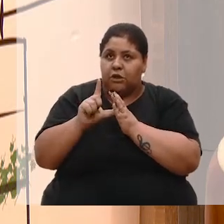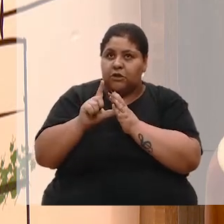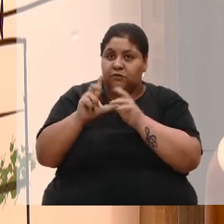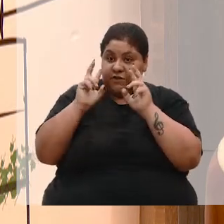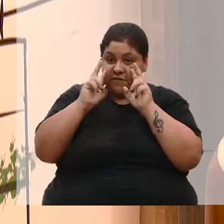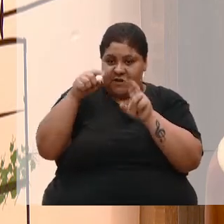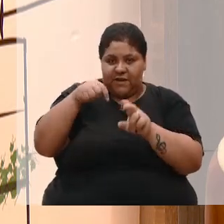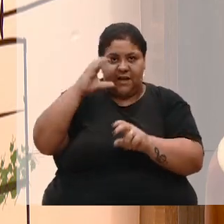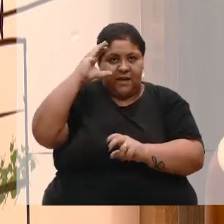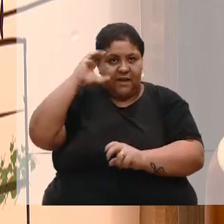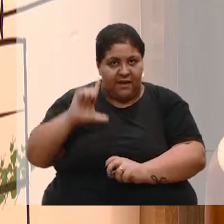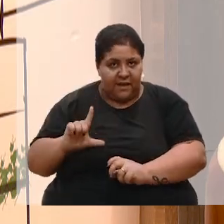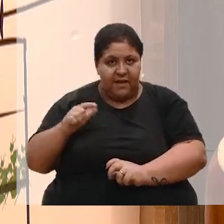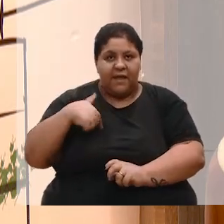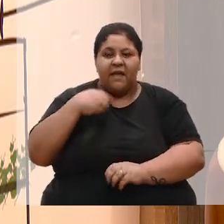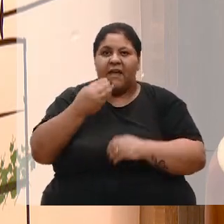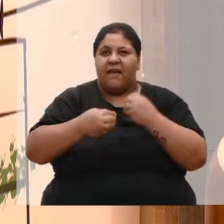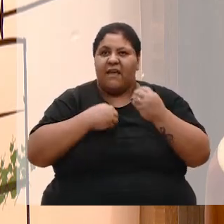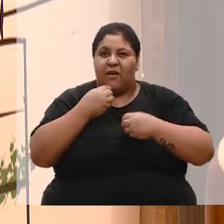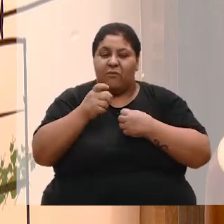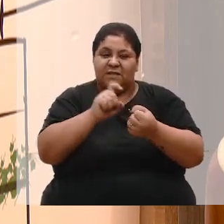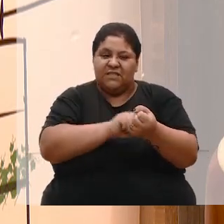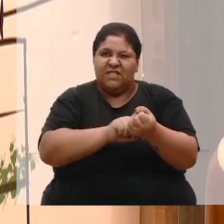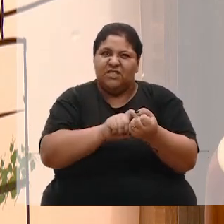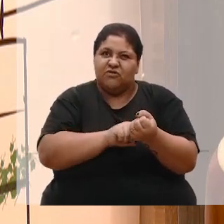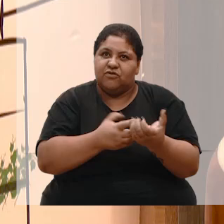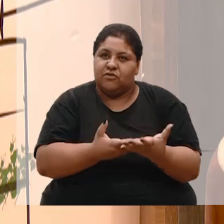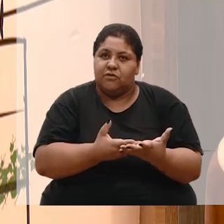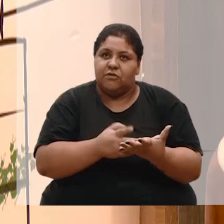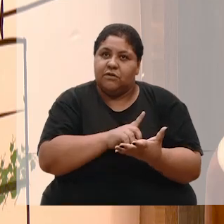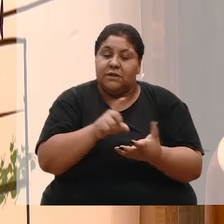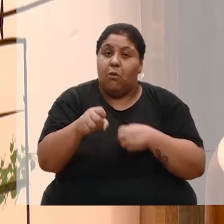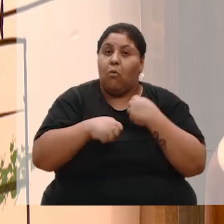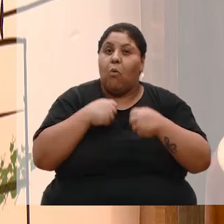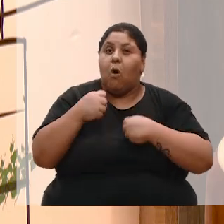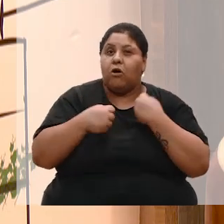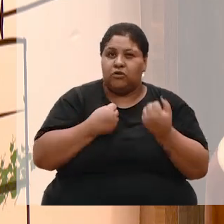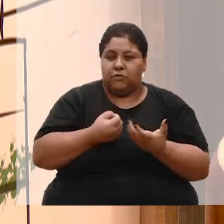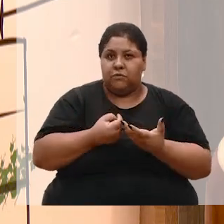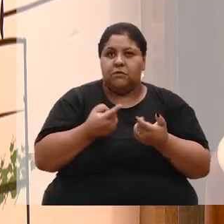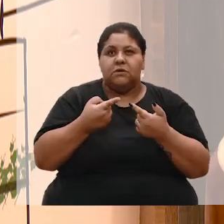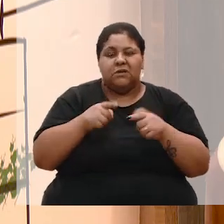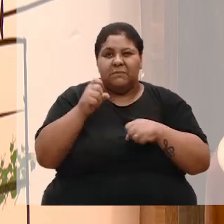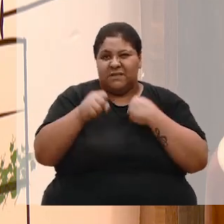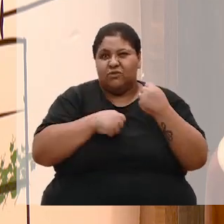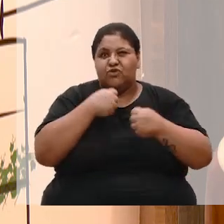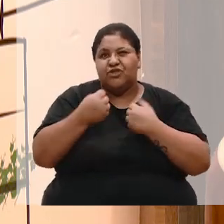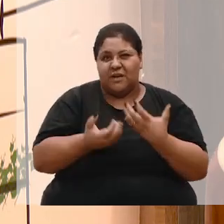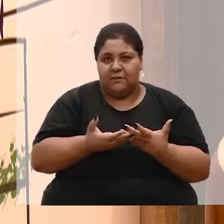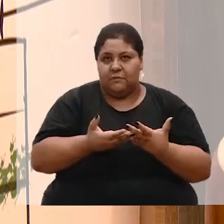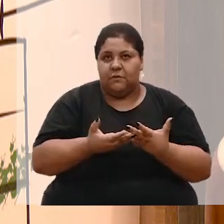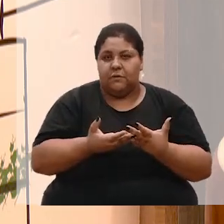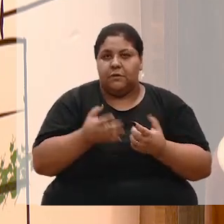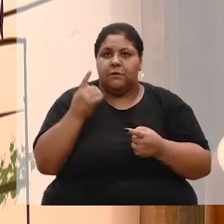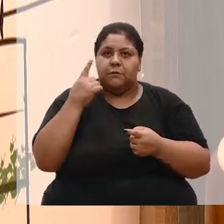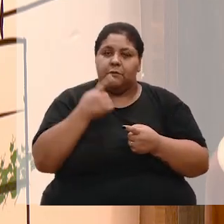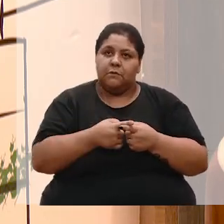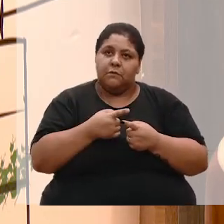aqui, eu me sentia angustiada. Não com ódio, mas angustiada por